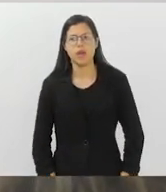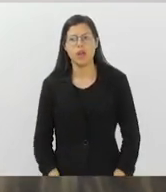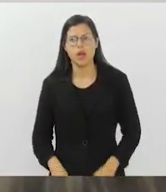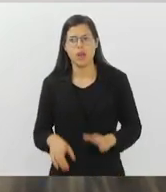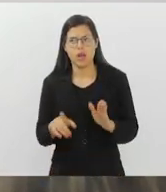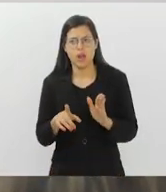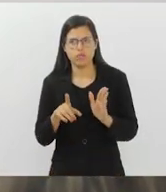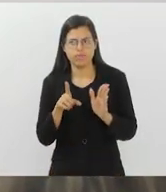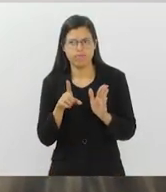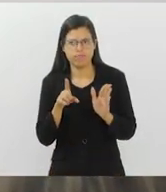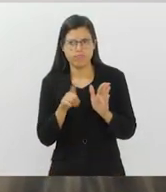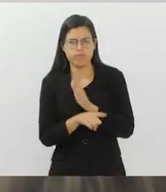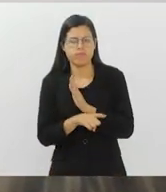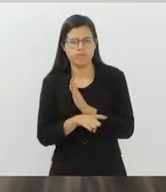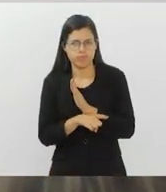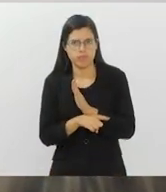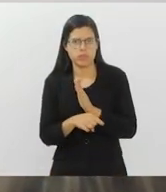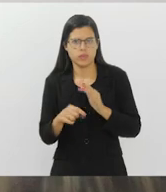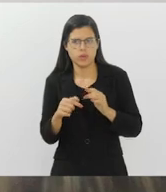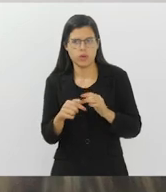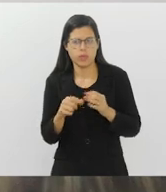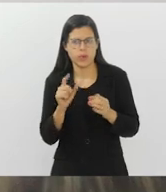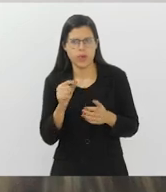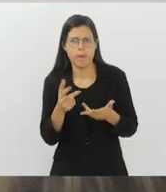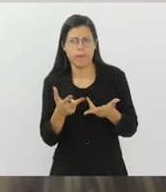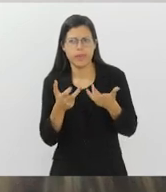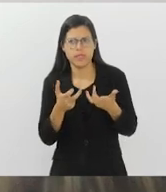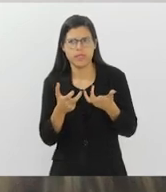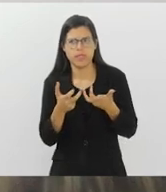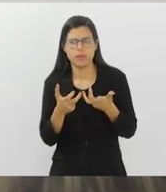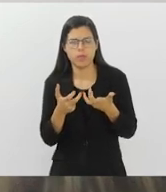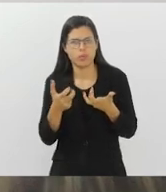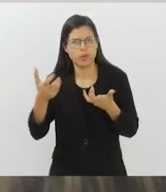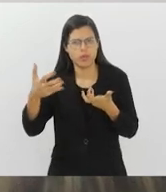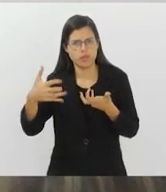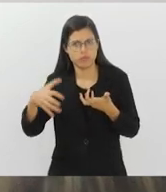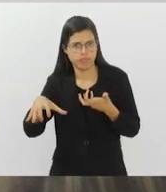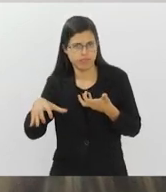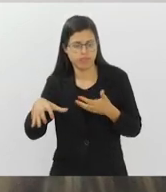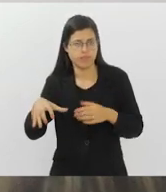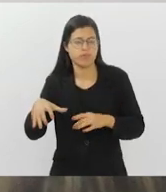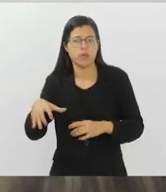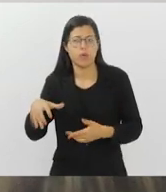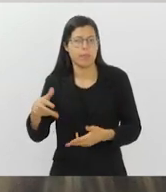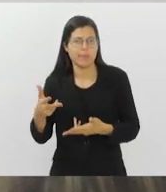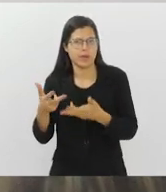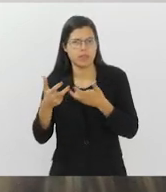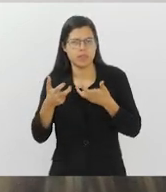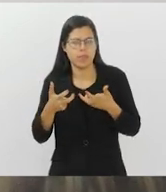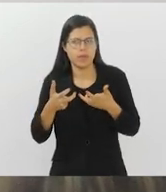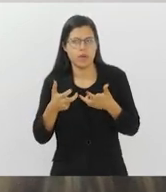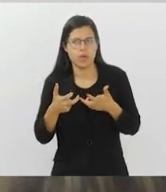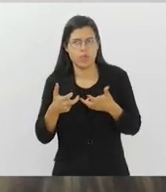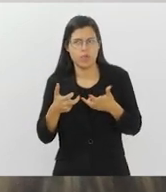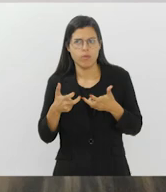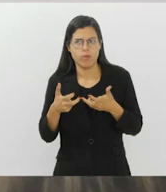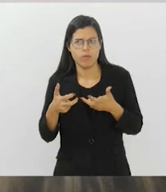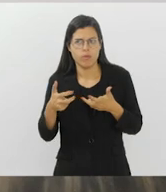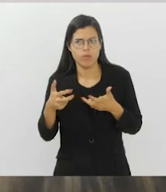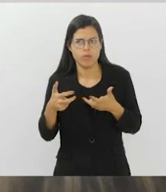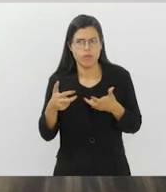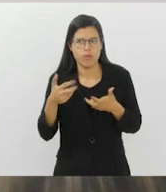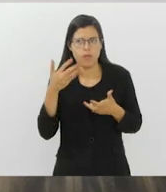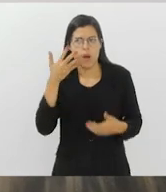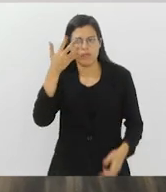muito básica, é que, de um lado, presidente, nós verificamos a fala